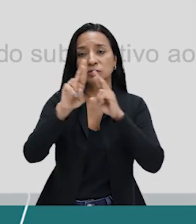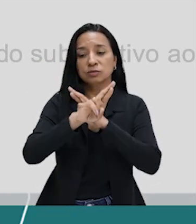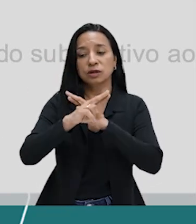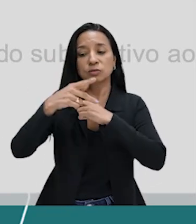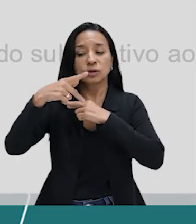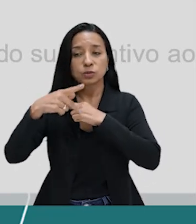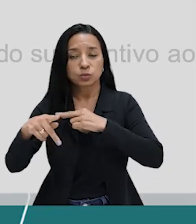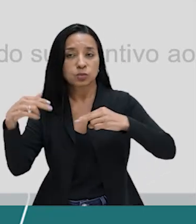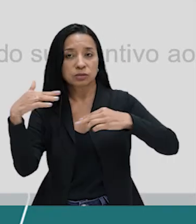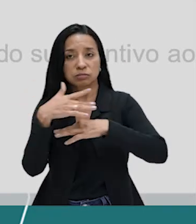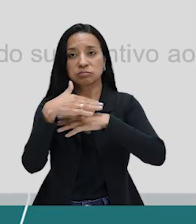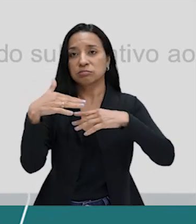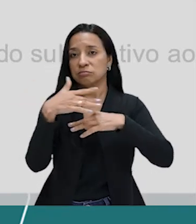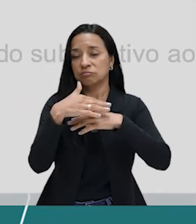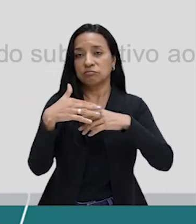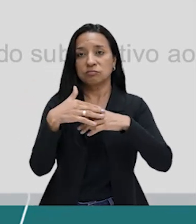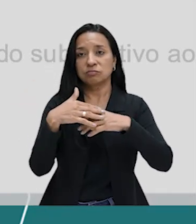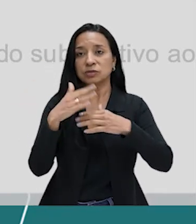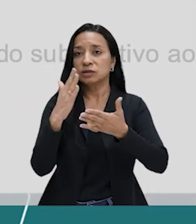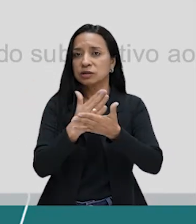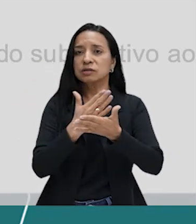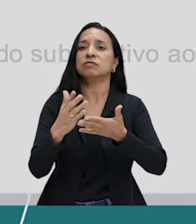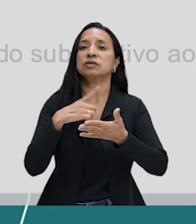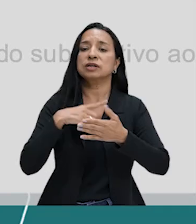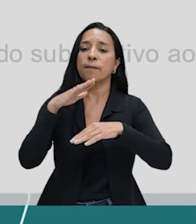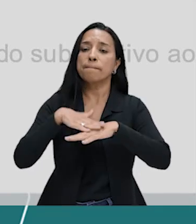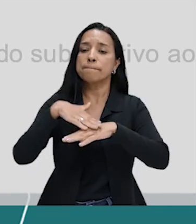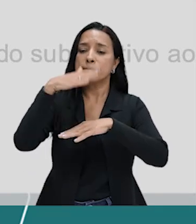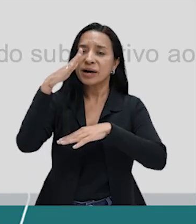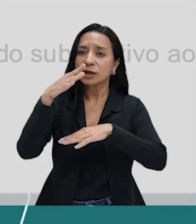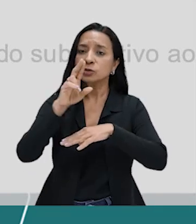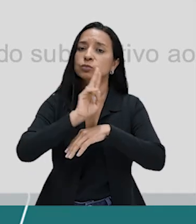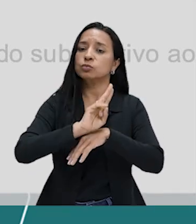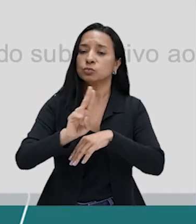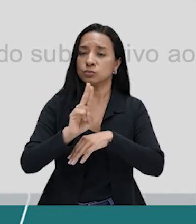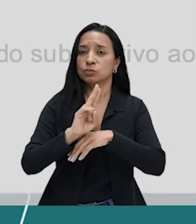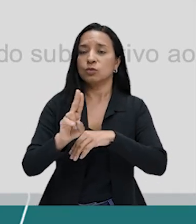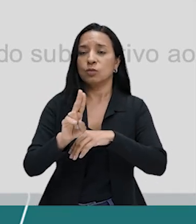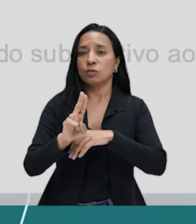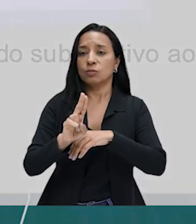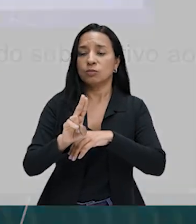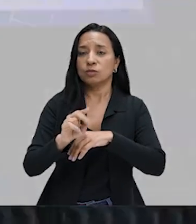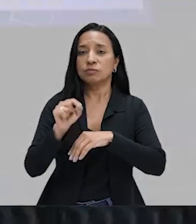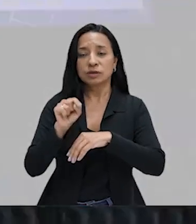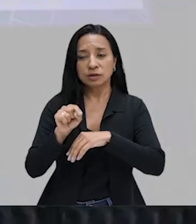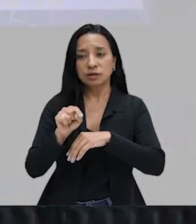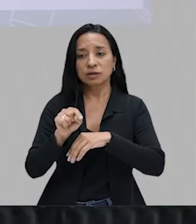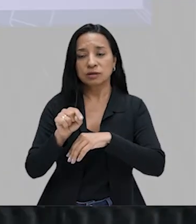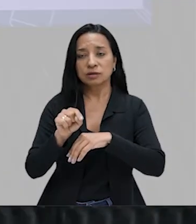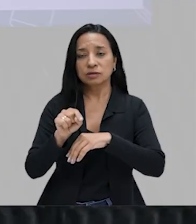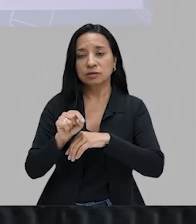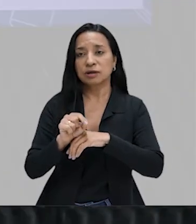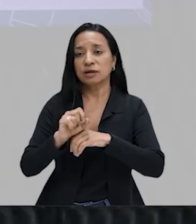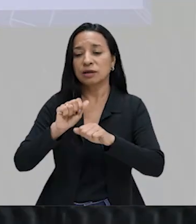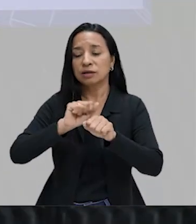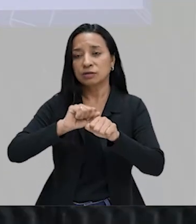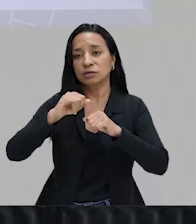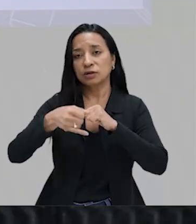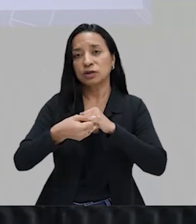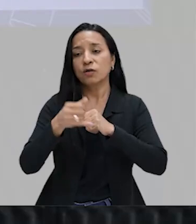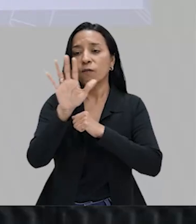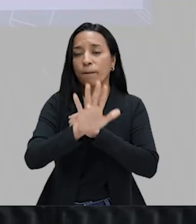sua cidade, tá certo? E às vezes a gente tem até mais de uma denominação para esse adjetivo pátrio, tá